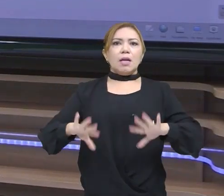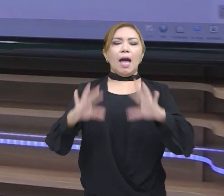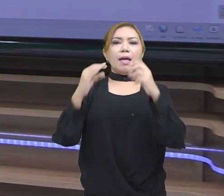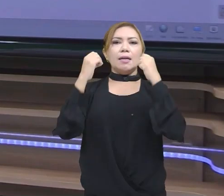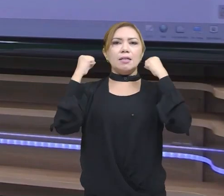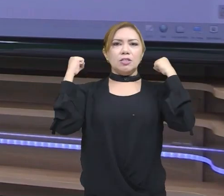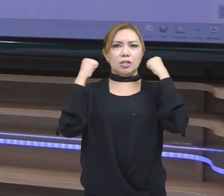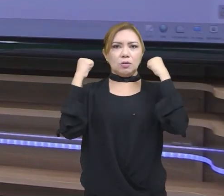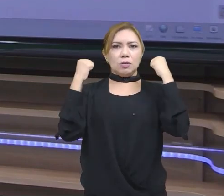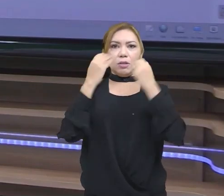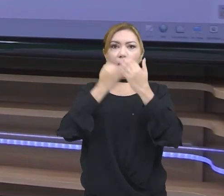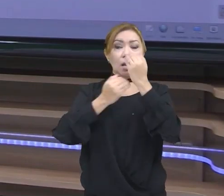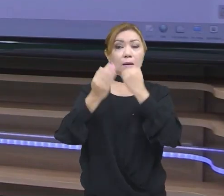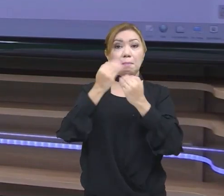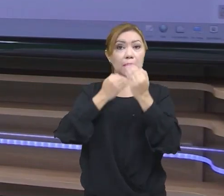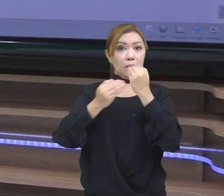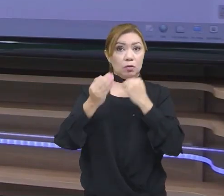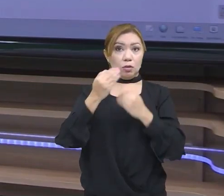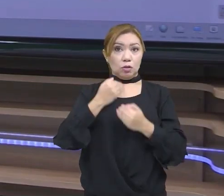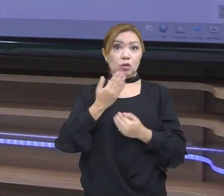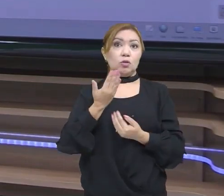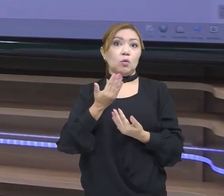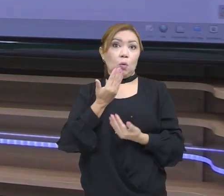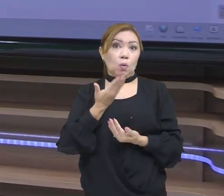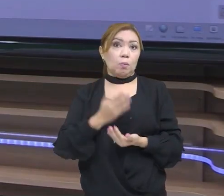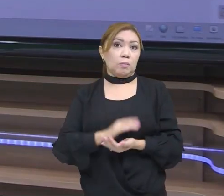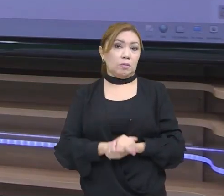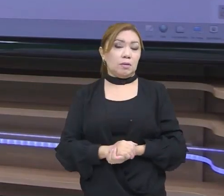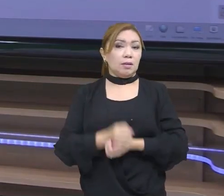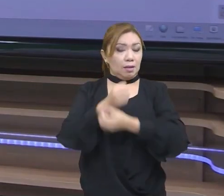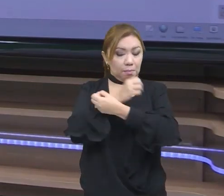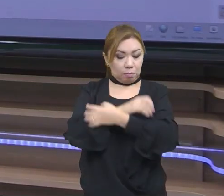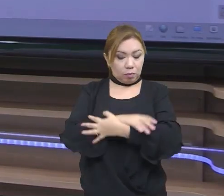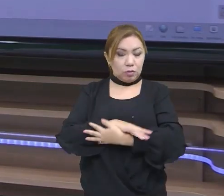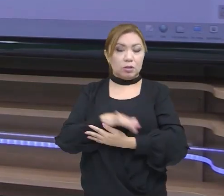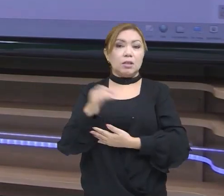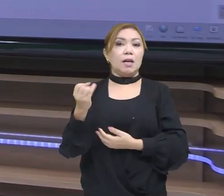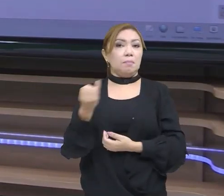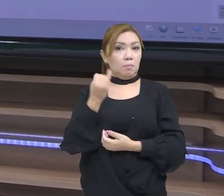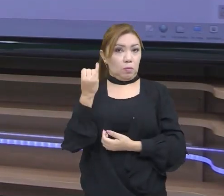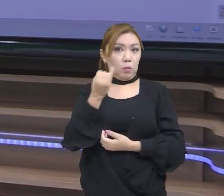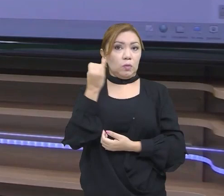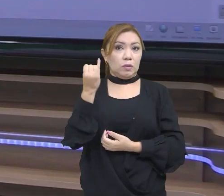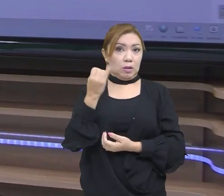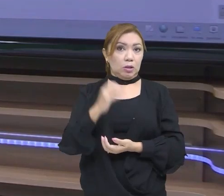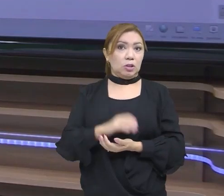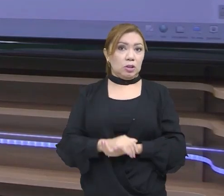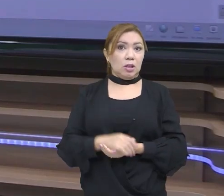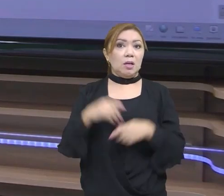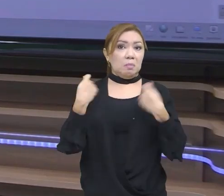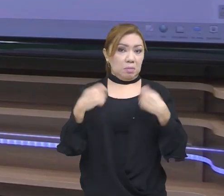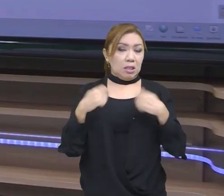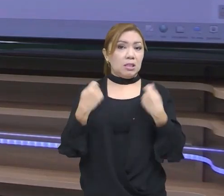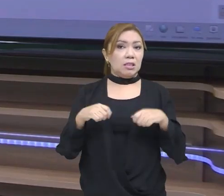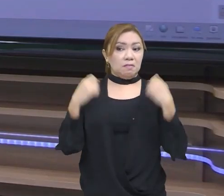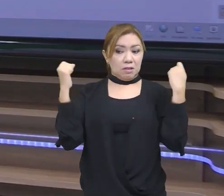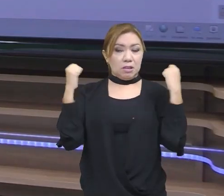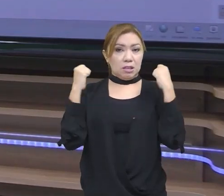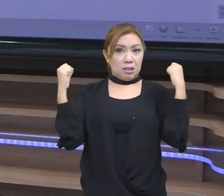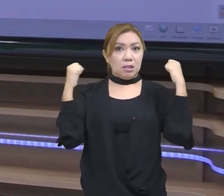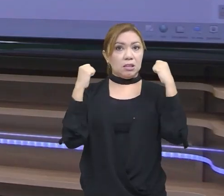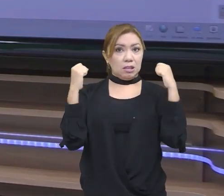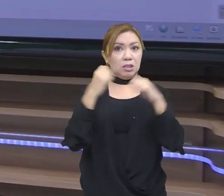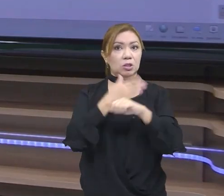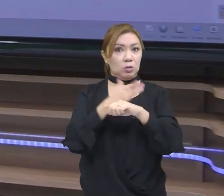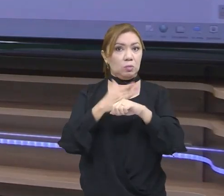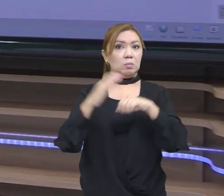que nós consumimos, então, ela é liberada. Por isso, nós precisamos, e o corpo também, ele começa a aquecer, e o suor,